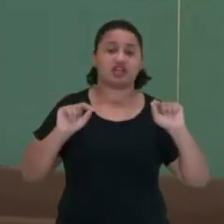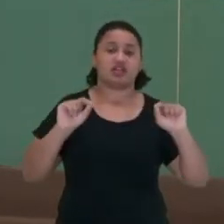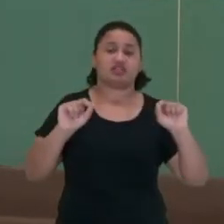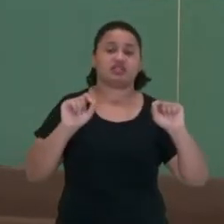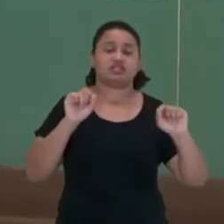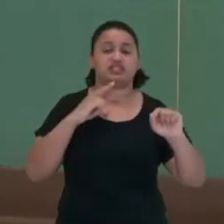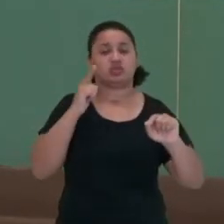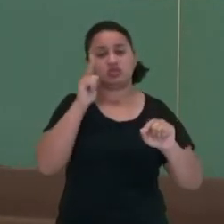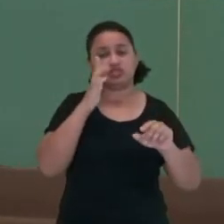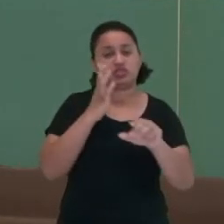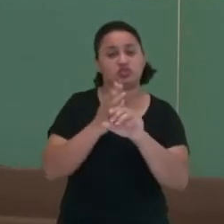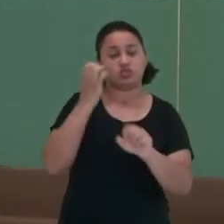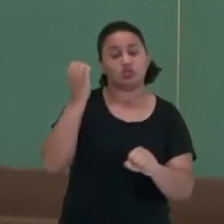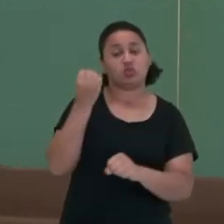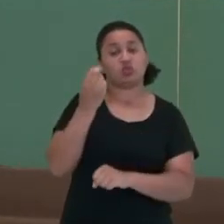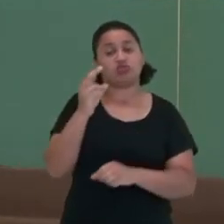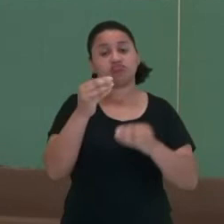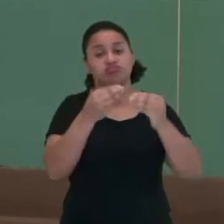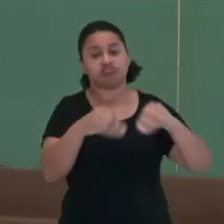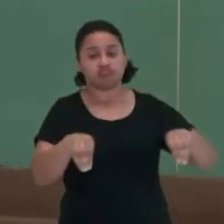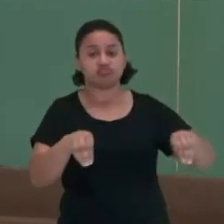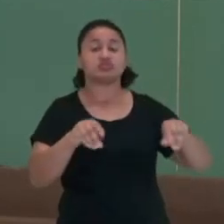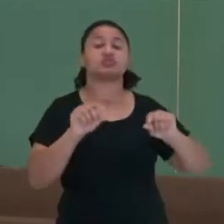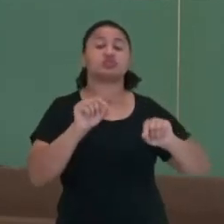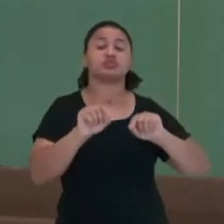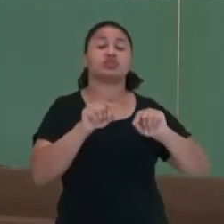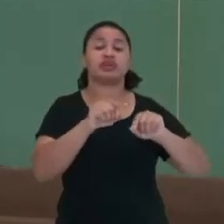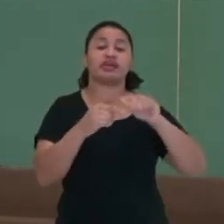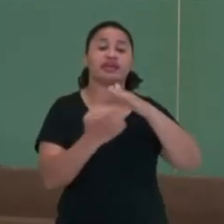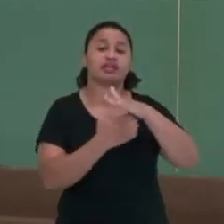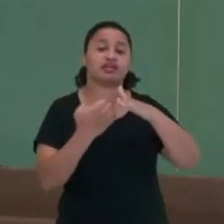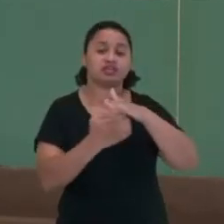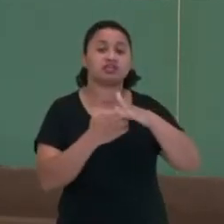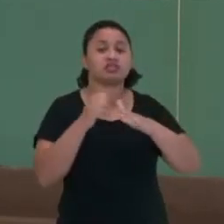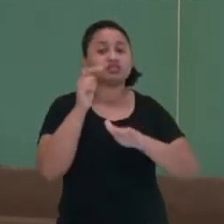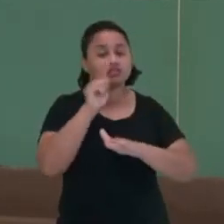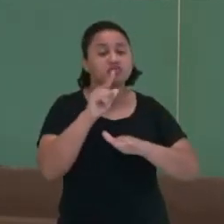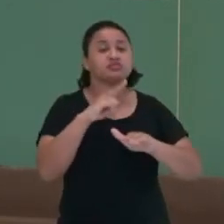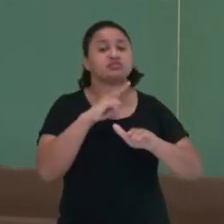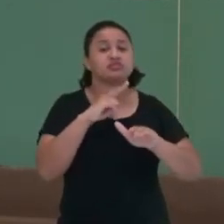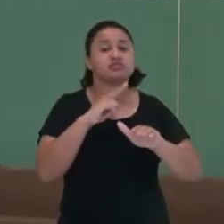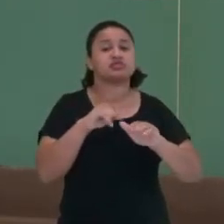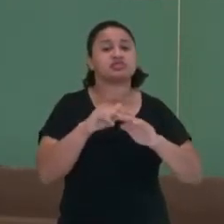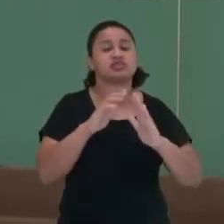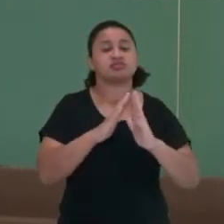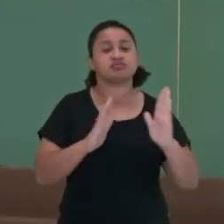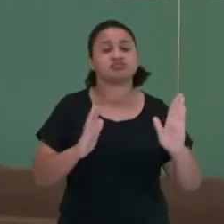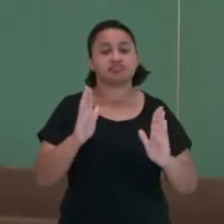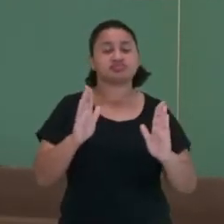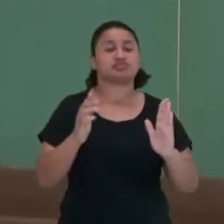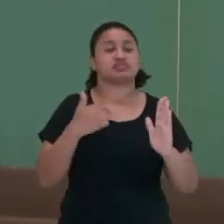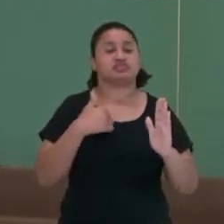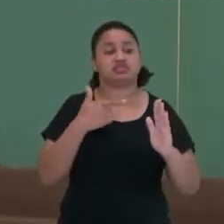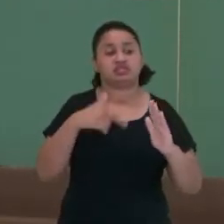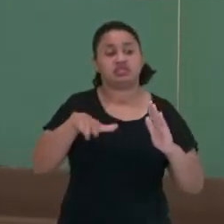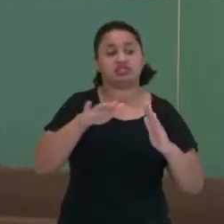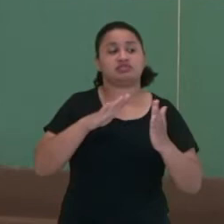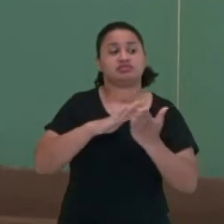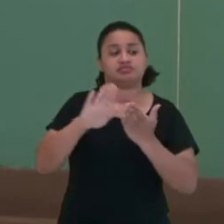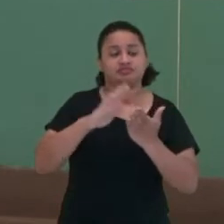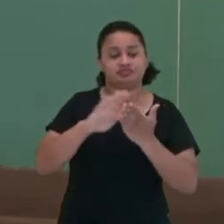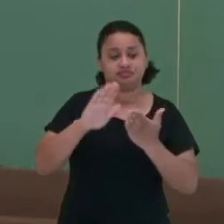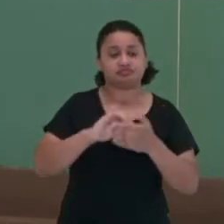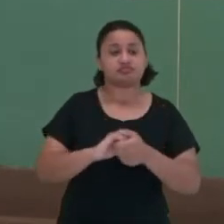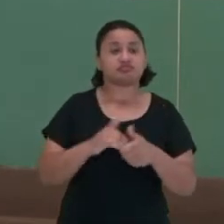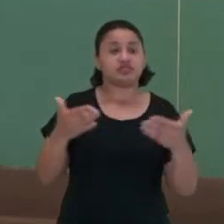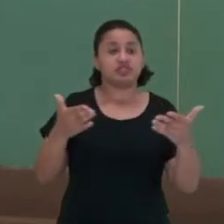tendo lucro ou prejuízo, para que essa empresa tenha um tempo muito grande dentro do mercado. Vamos agora